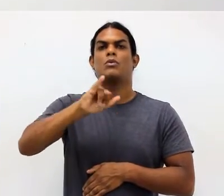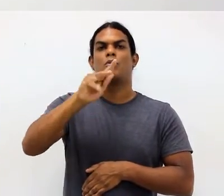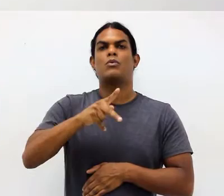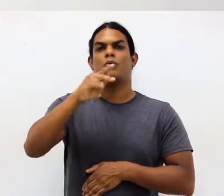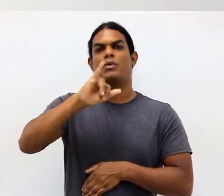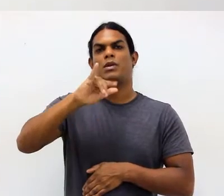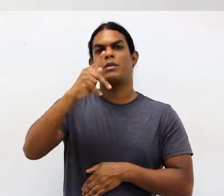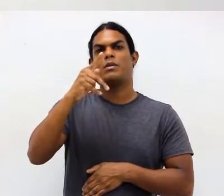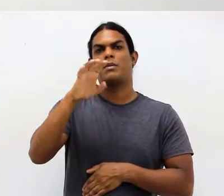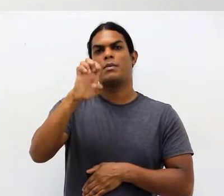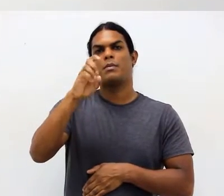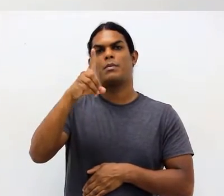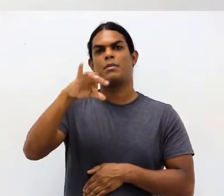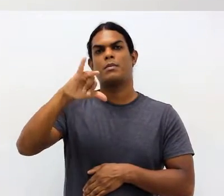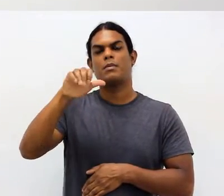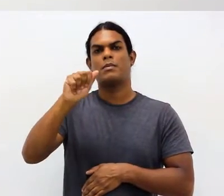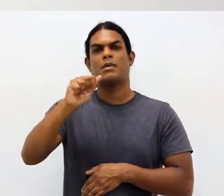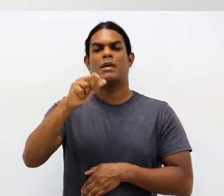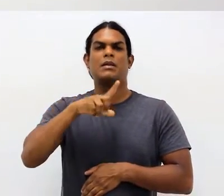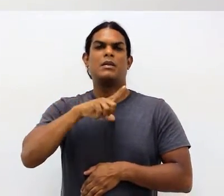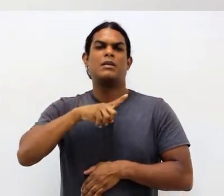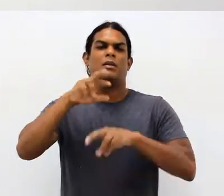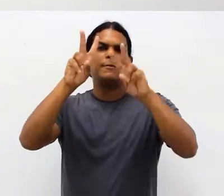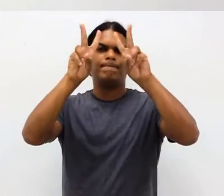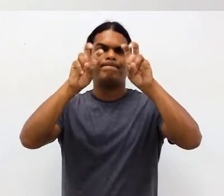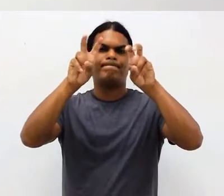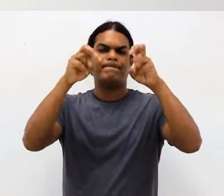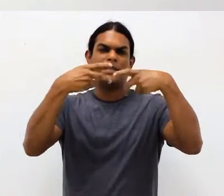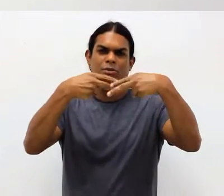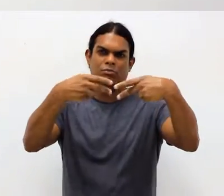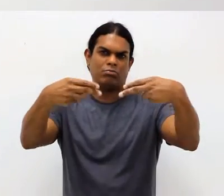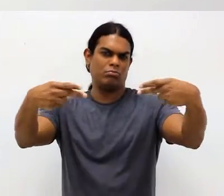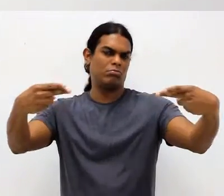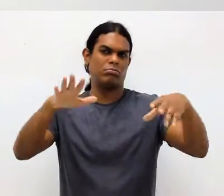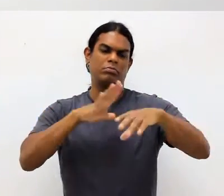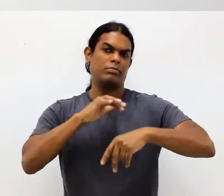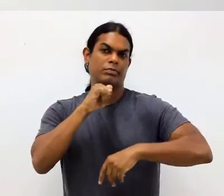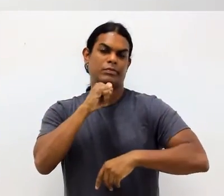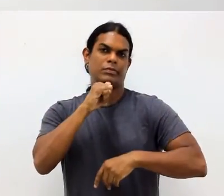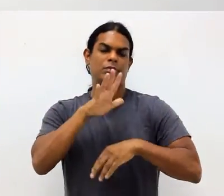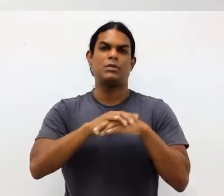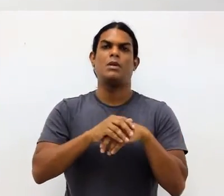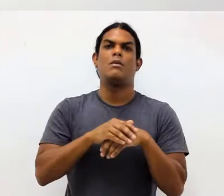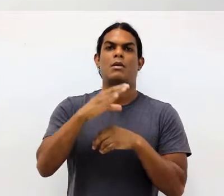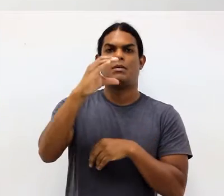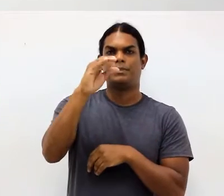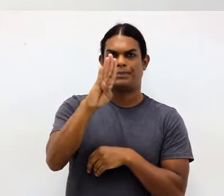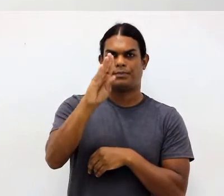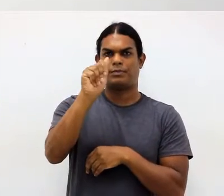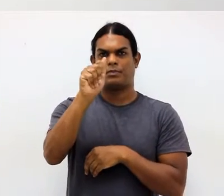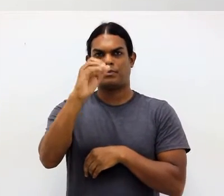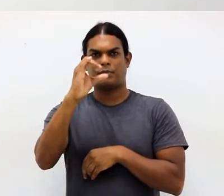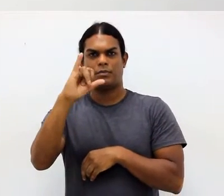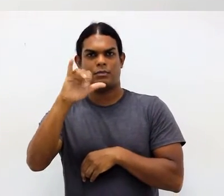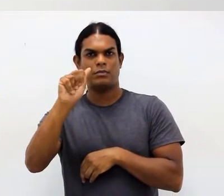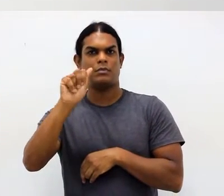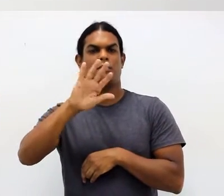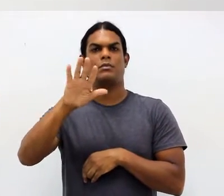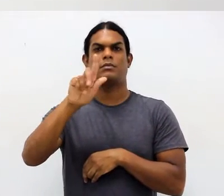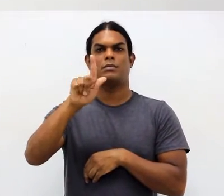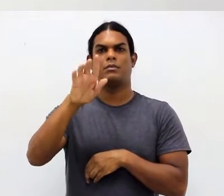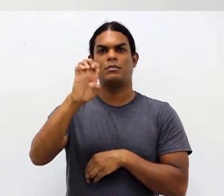alguns conteúdos, alguns conceitos de coisas do dia a dia. Então, se você quer saber sobre bacias geográficas, você pode escrever